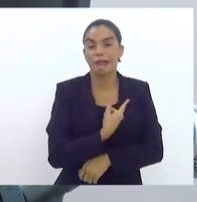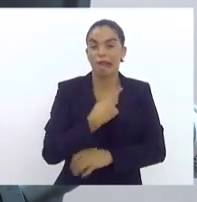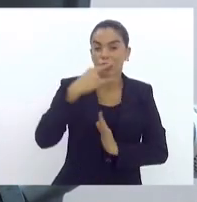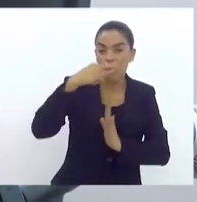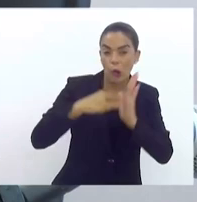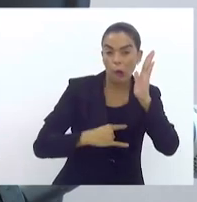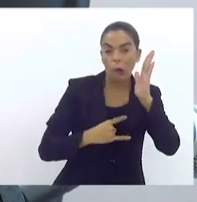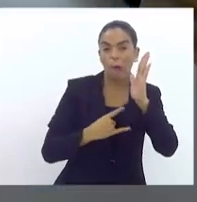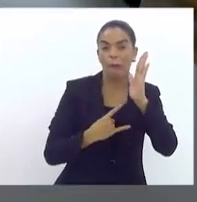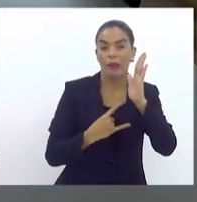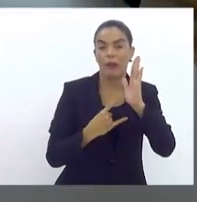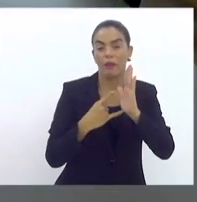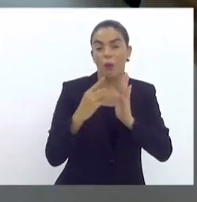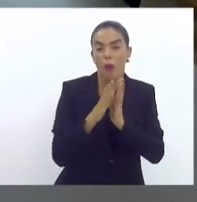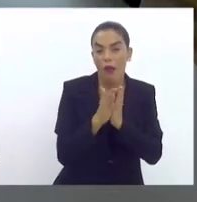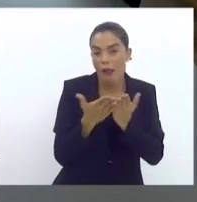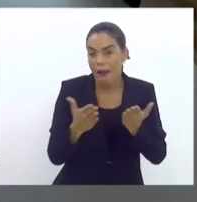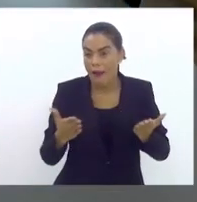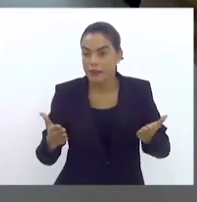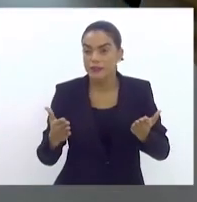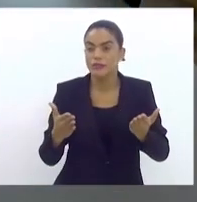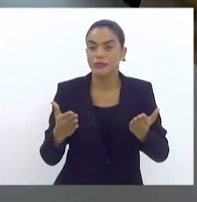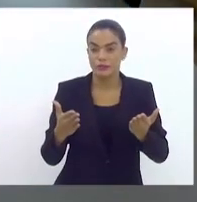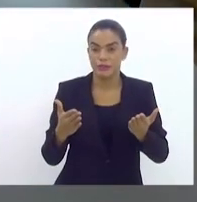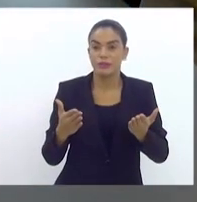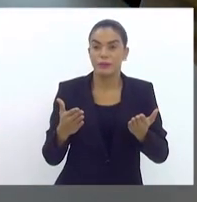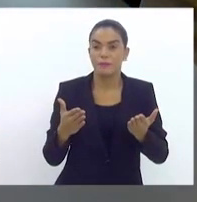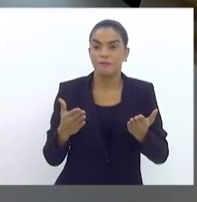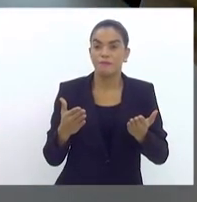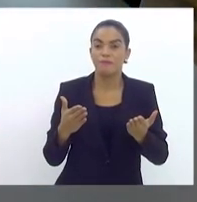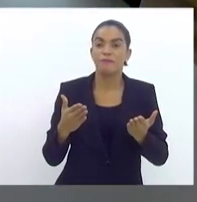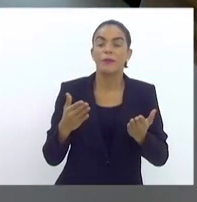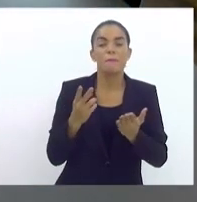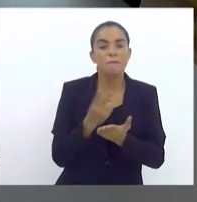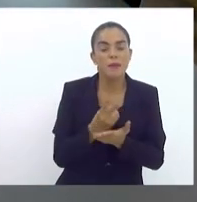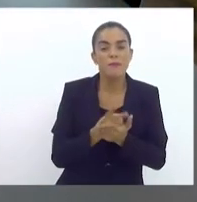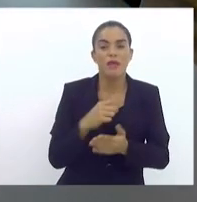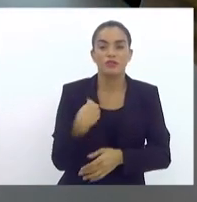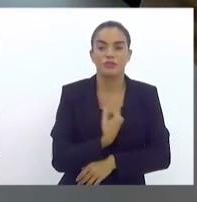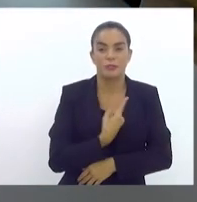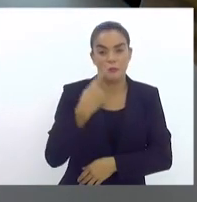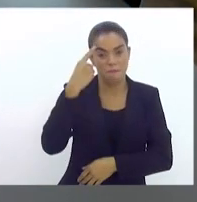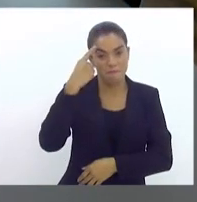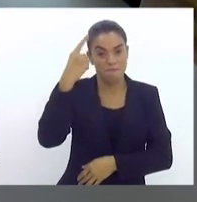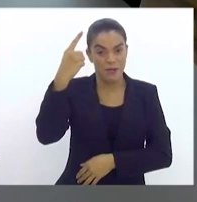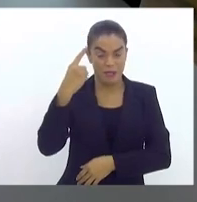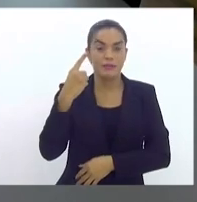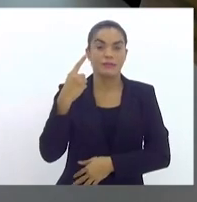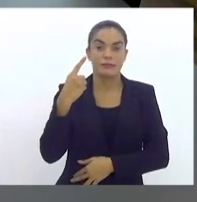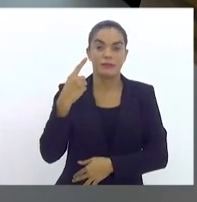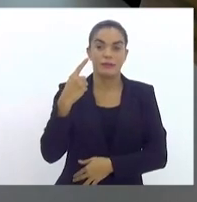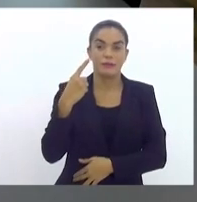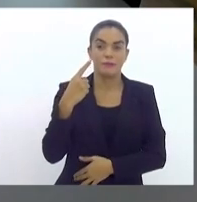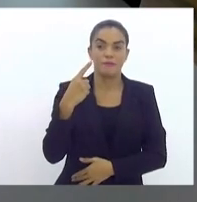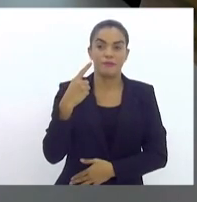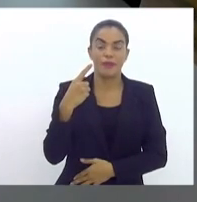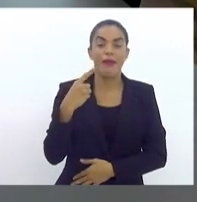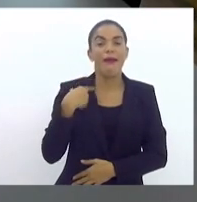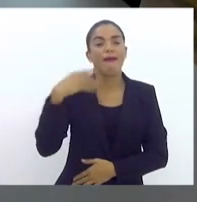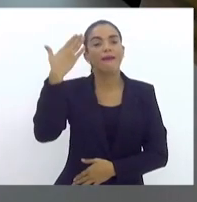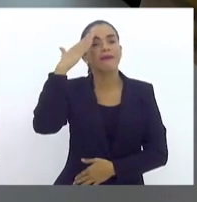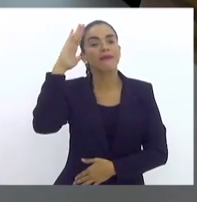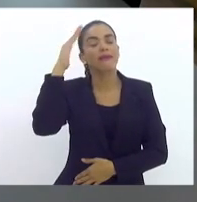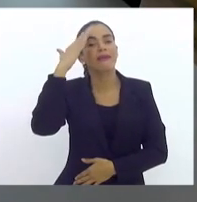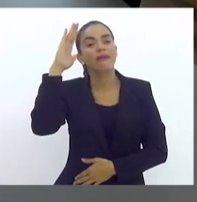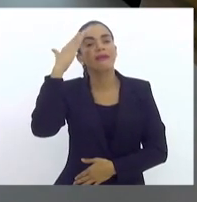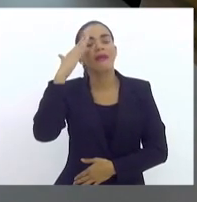papel uma cartilha alguma coisa assim ainda que a gente pense né e fazer um trabalho preventivo é entender